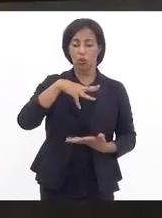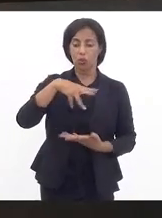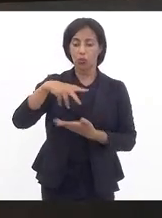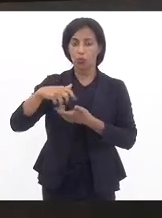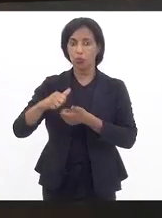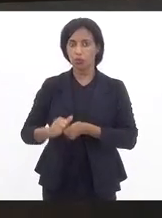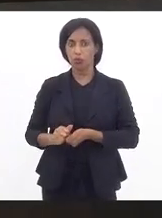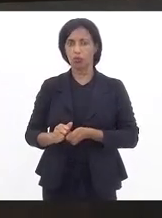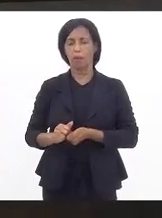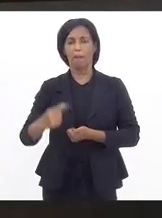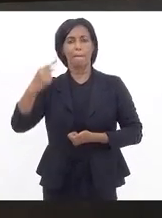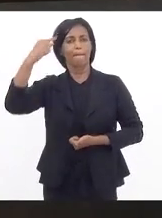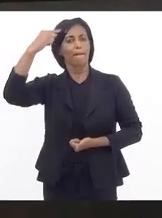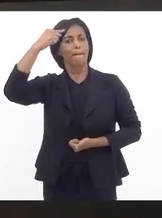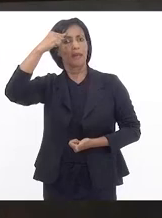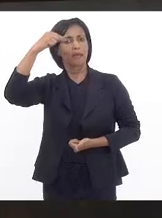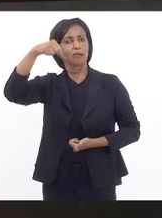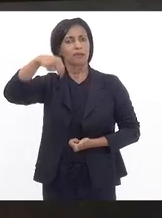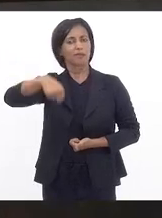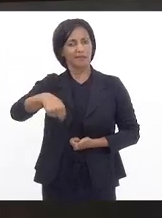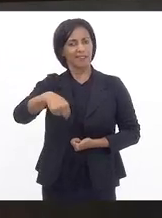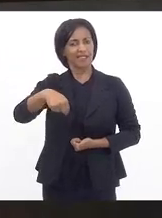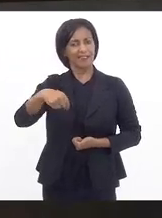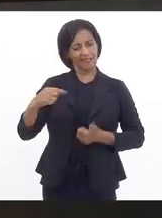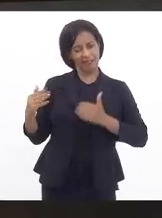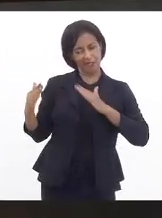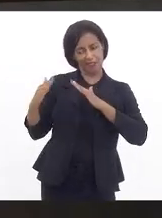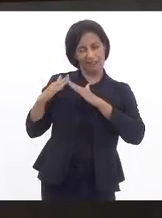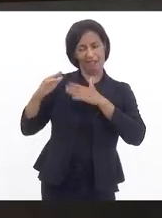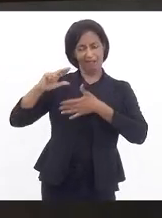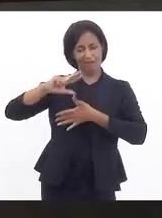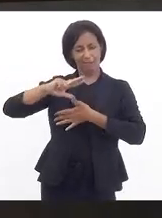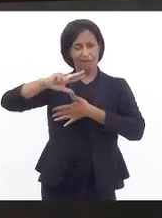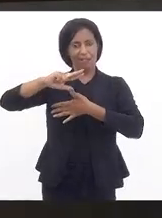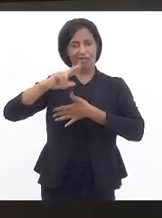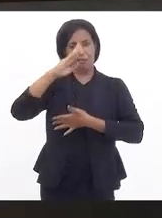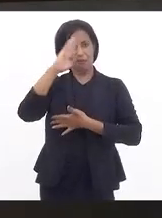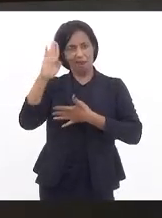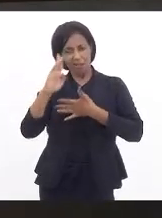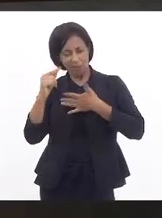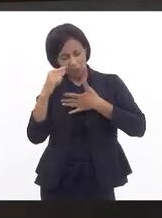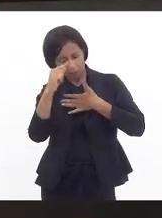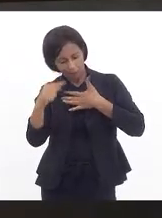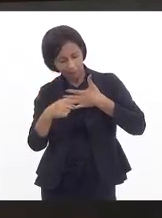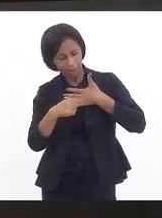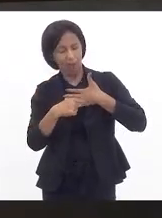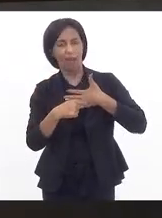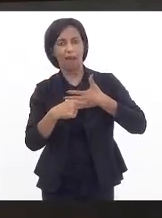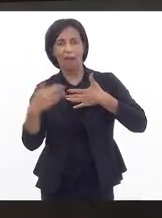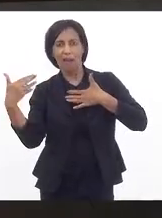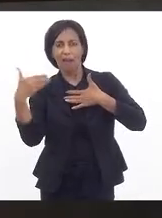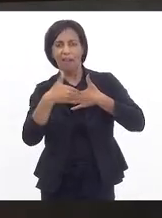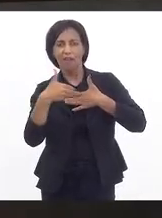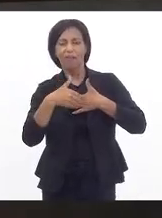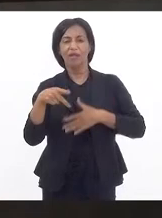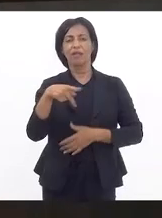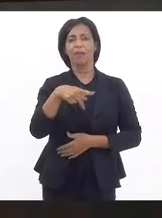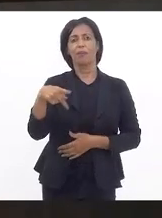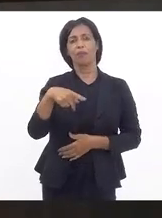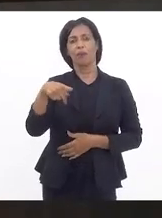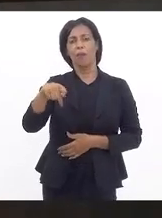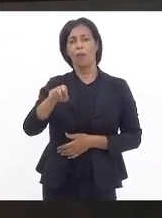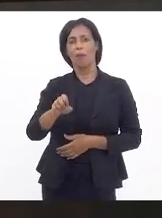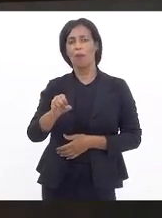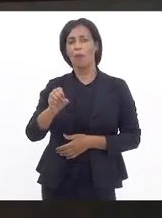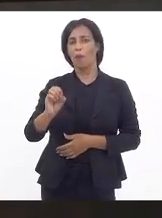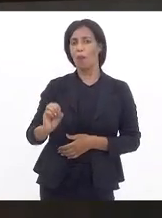mundo mas pensando aqui no nosso quintal né na América Latina no Brasil a grande referência Professor pô